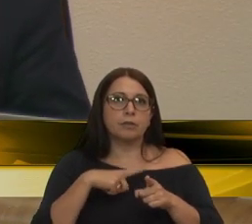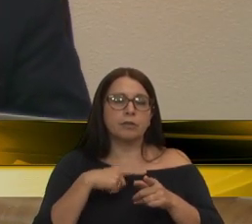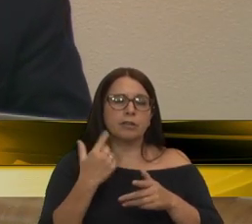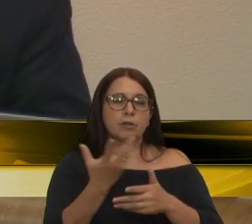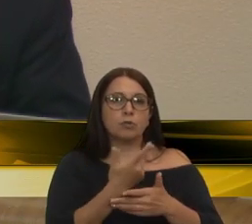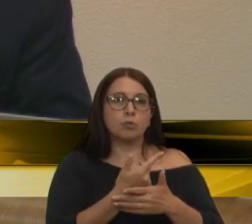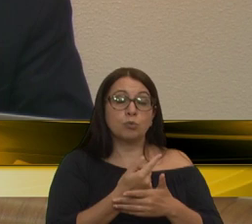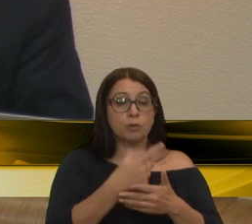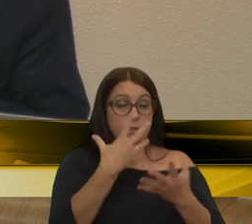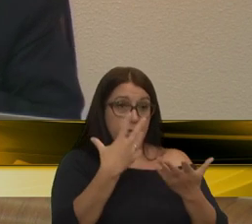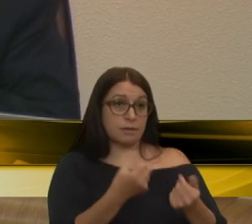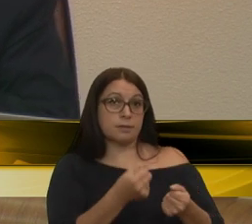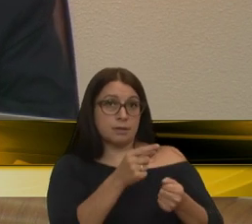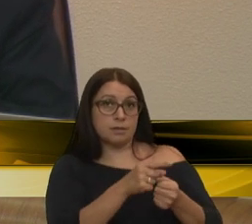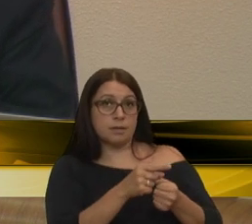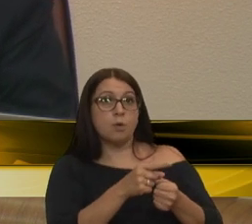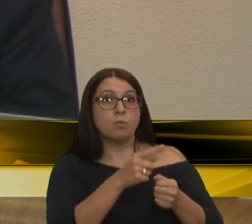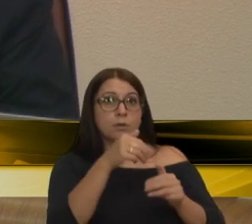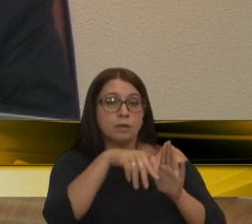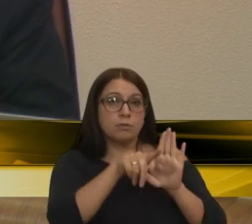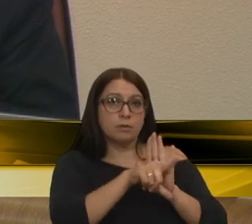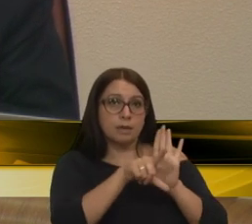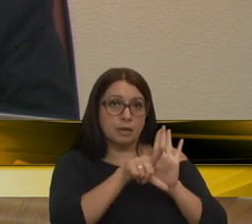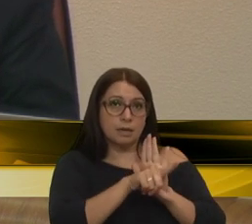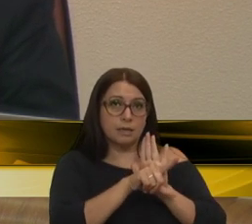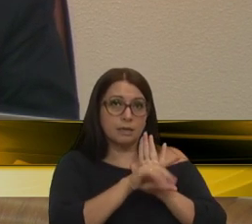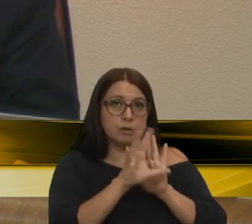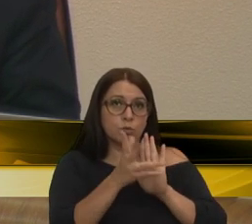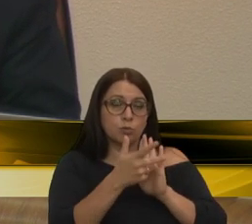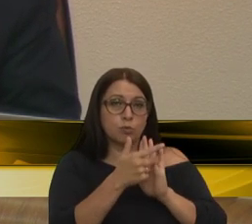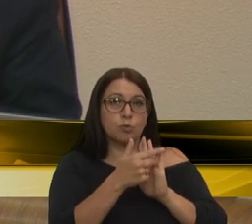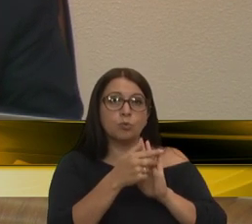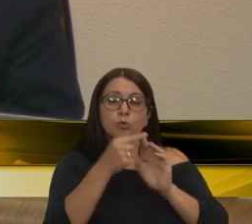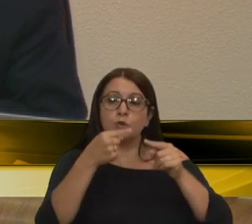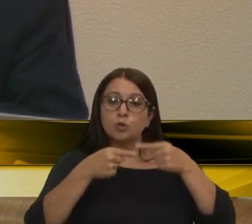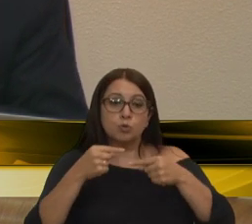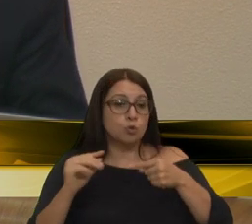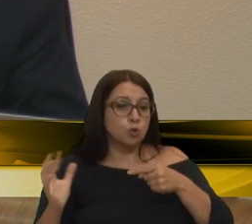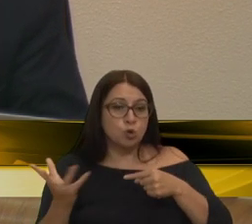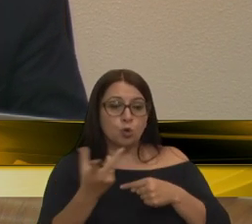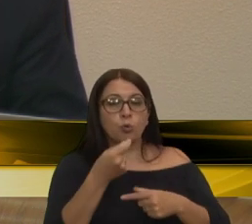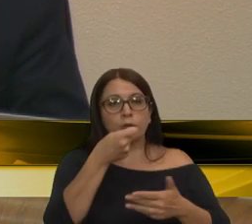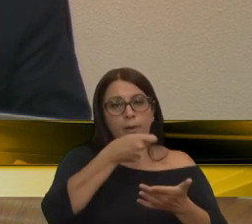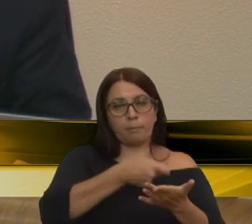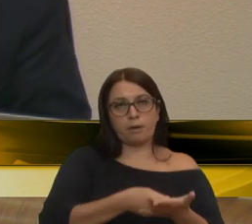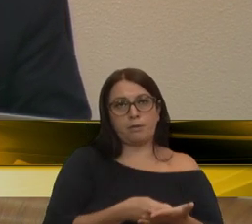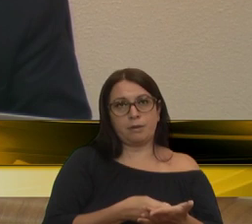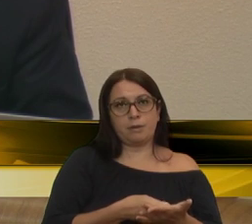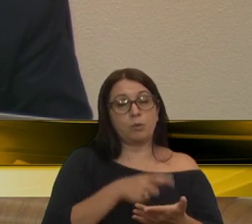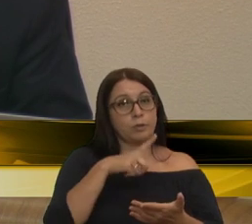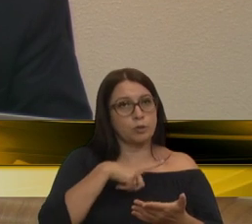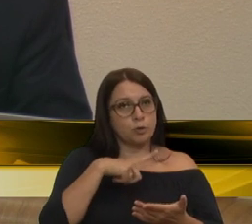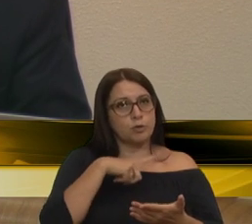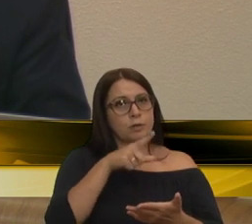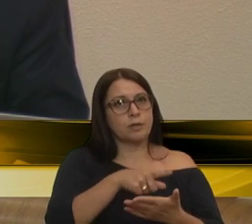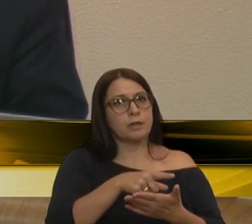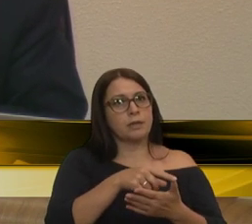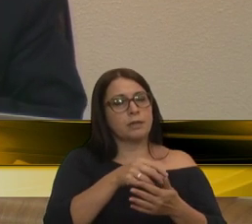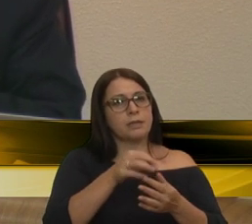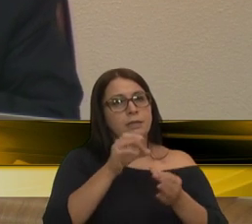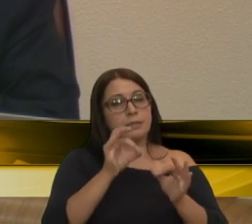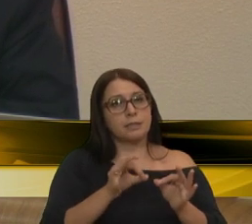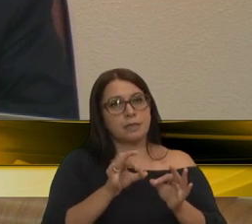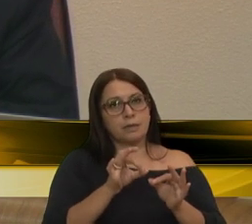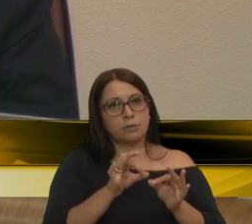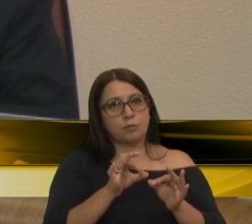sumária plausível a alegação que os embargos discutem todo o montante devido, o que só será